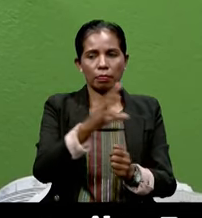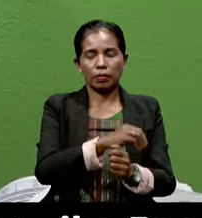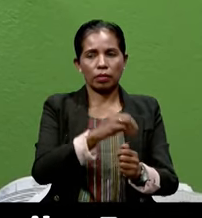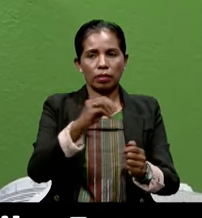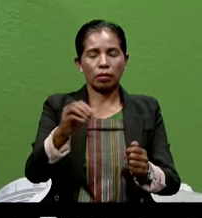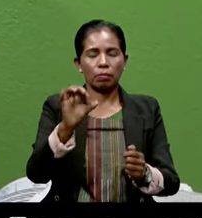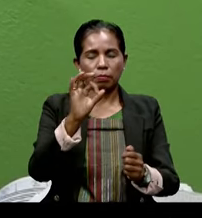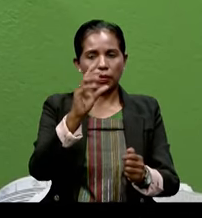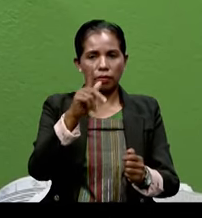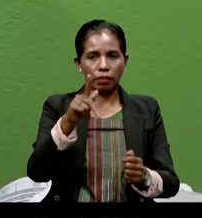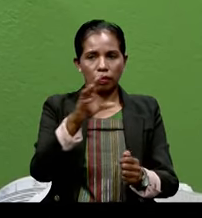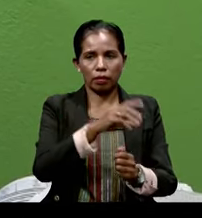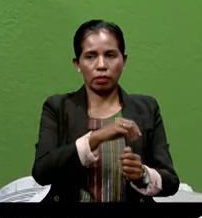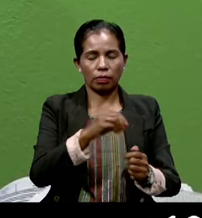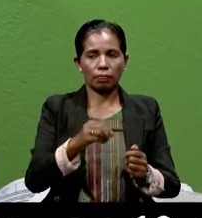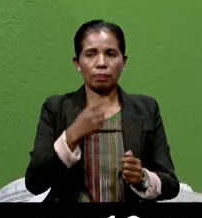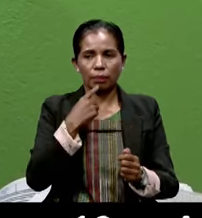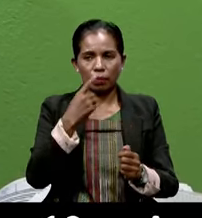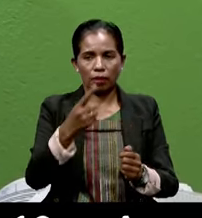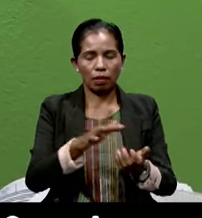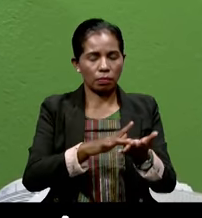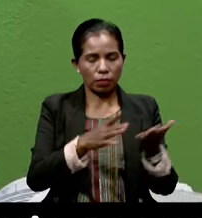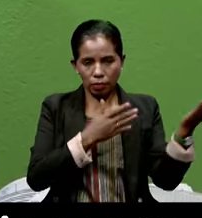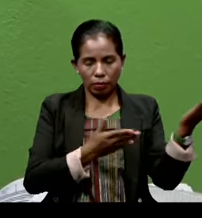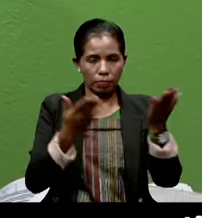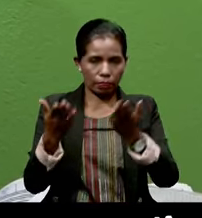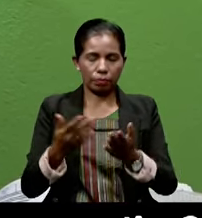propofol, o efedrin, stock tamana.